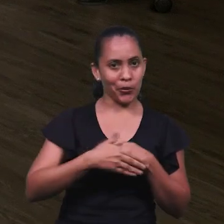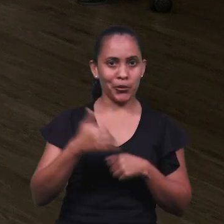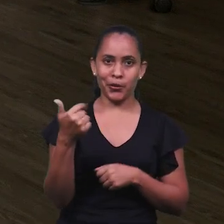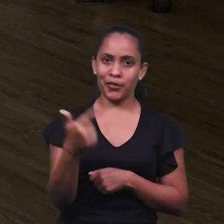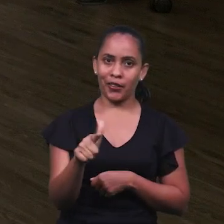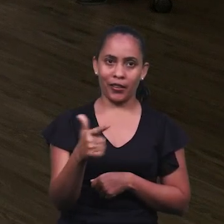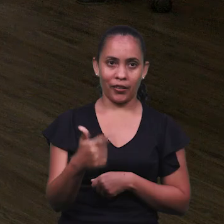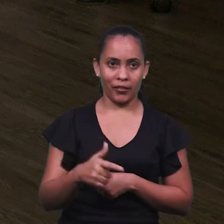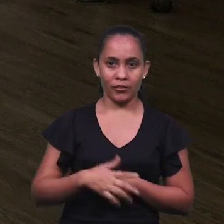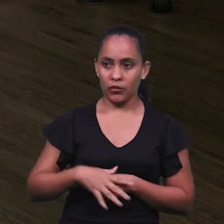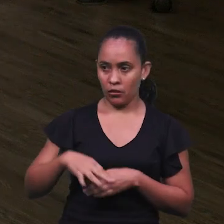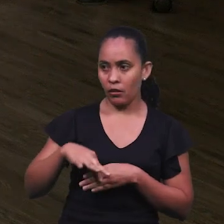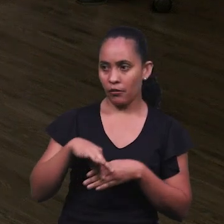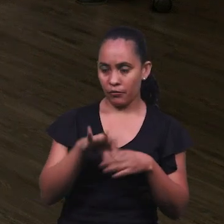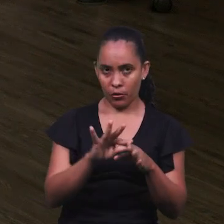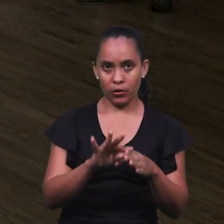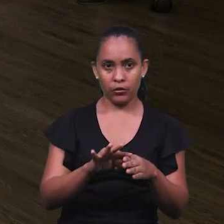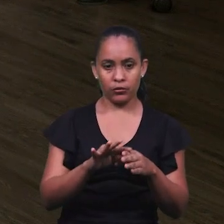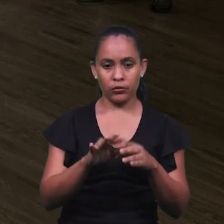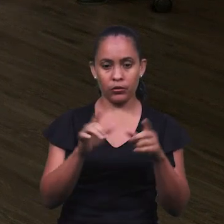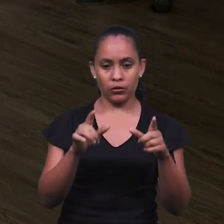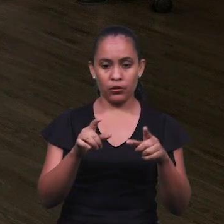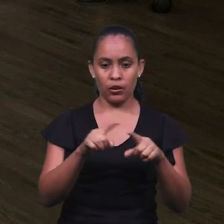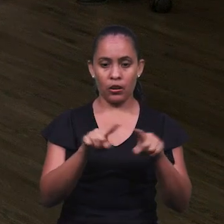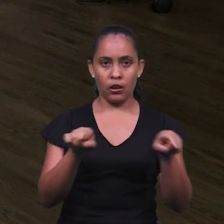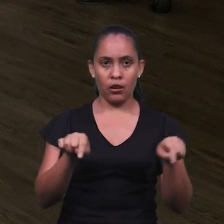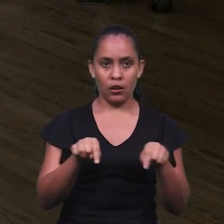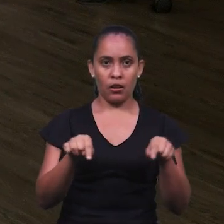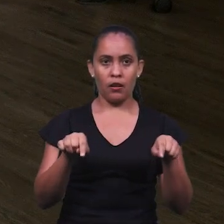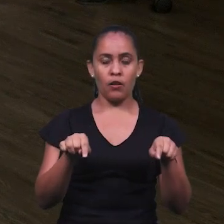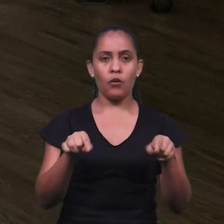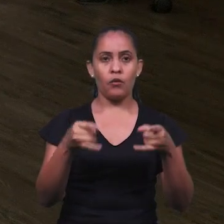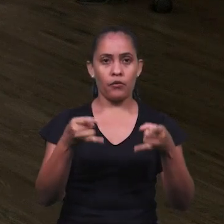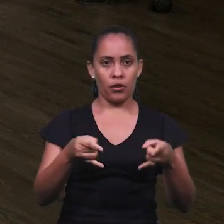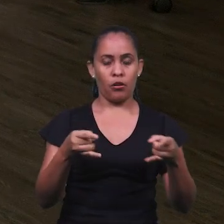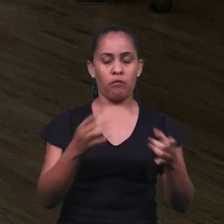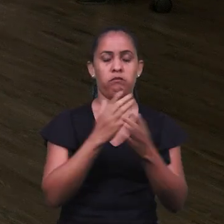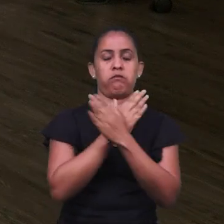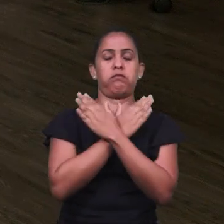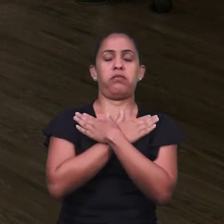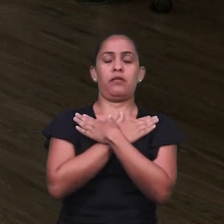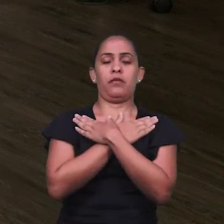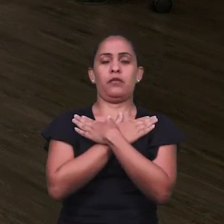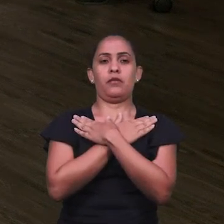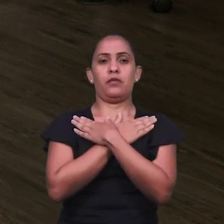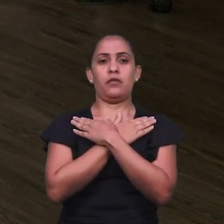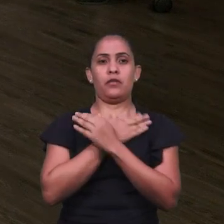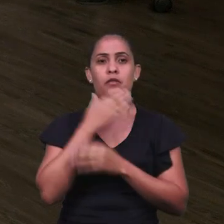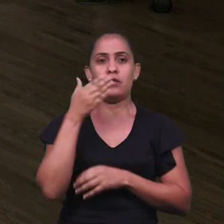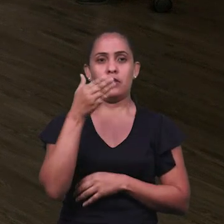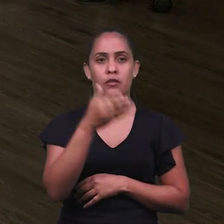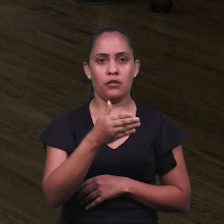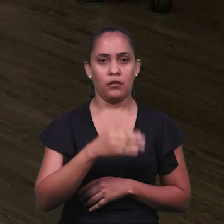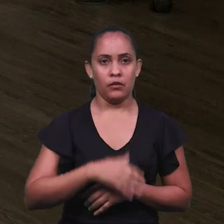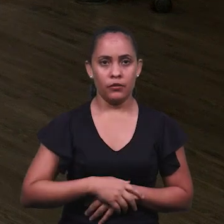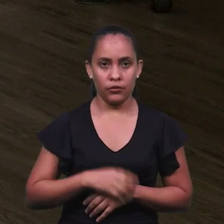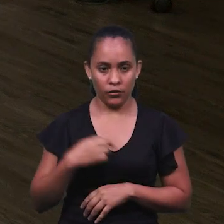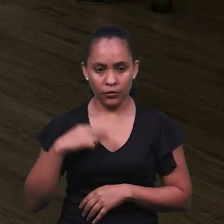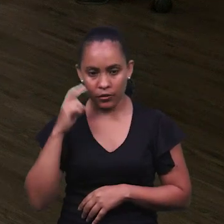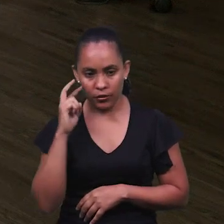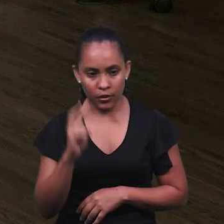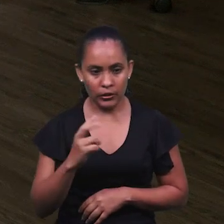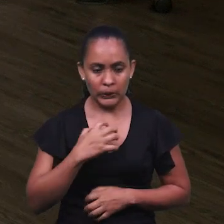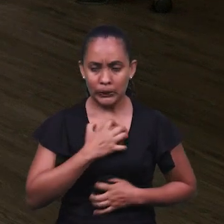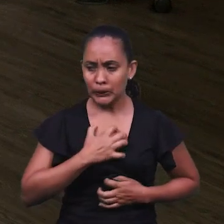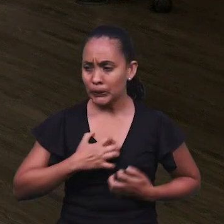já foram em um velório de uma família que não serve o Senhor? Uma angústia,